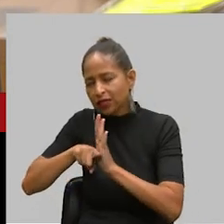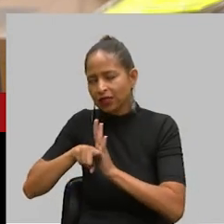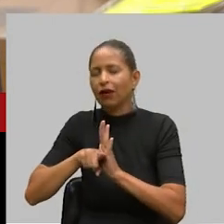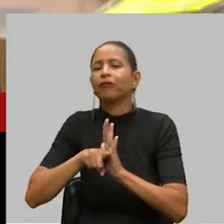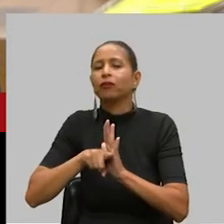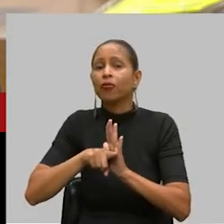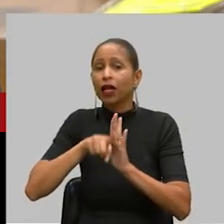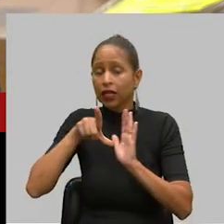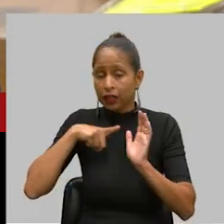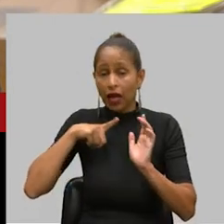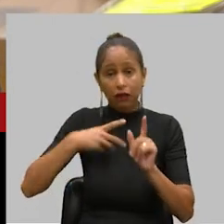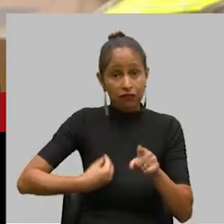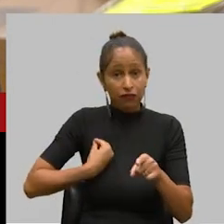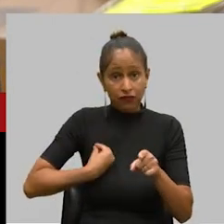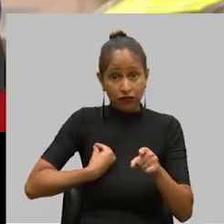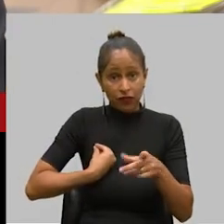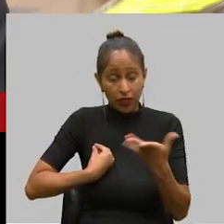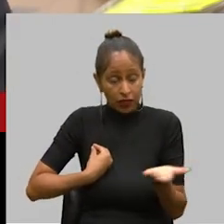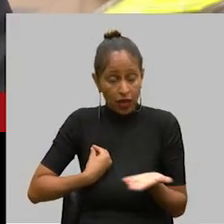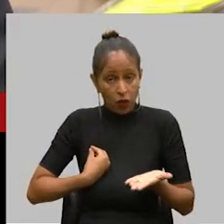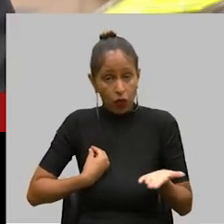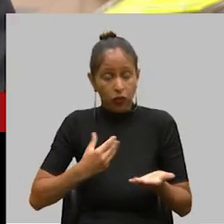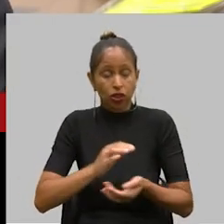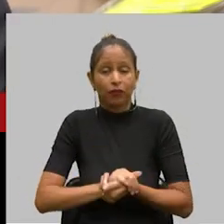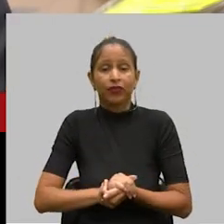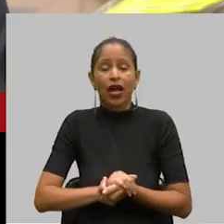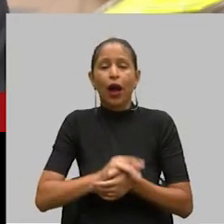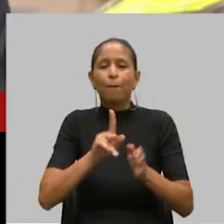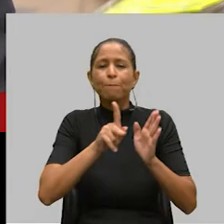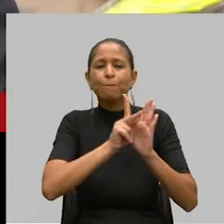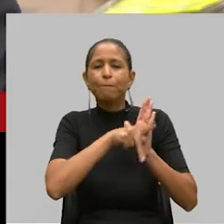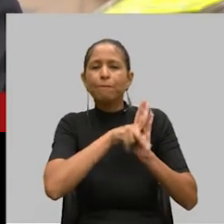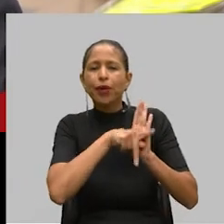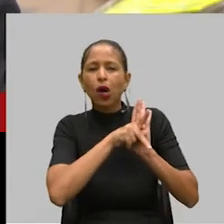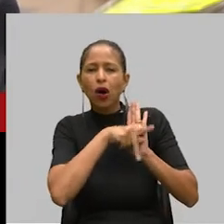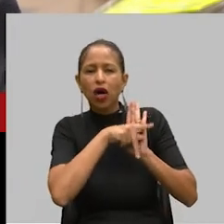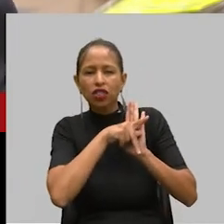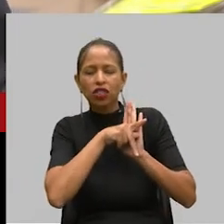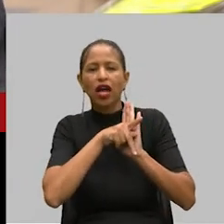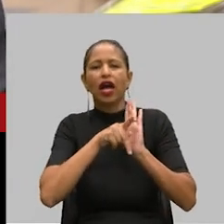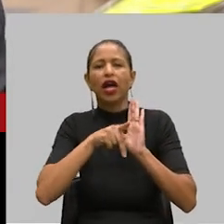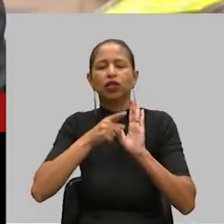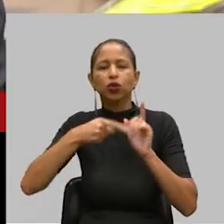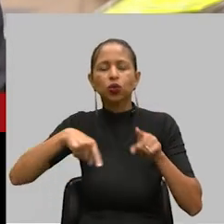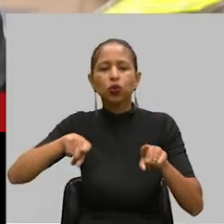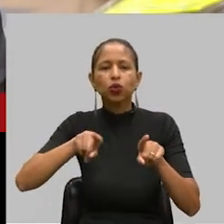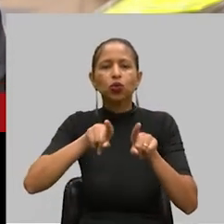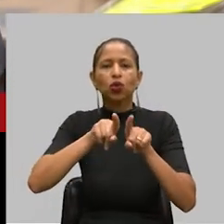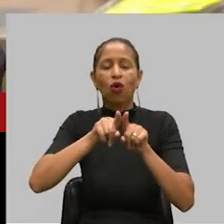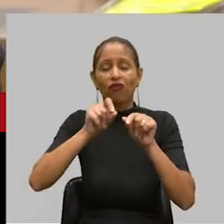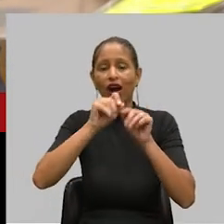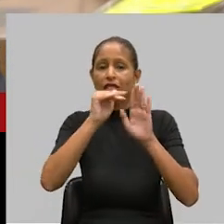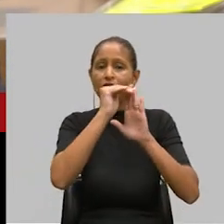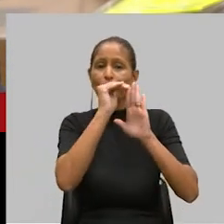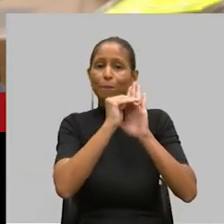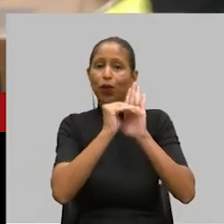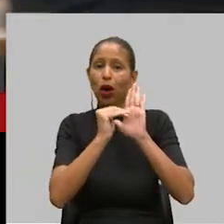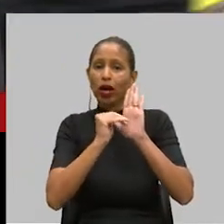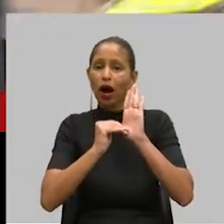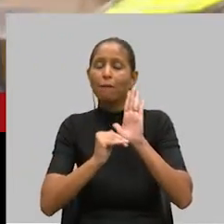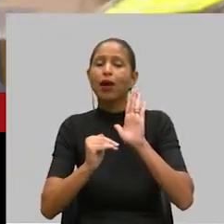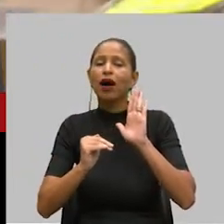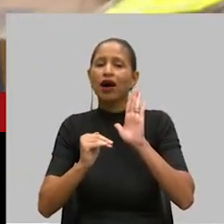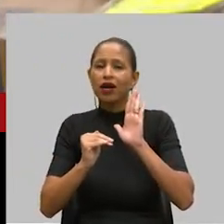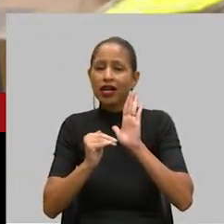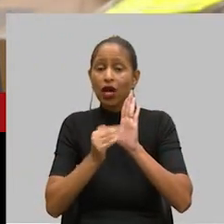estão ativos até hoje né Eh esses projetos aglutinados formaram um programa de extensão que é um dos